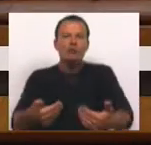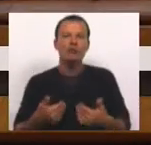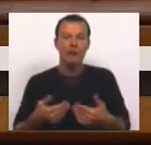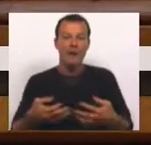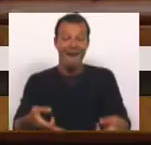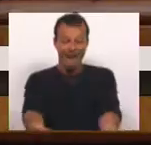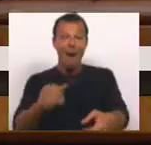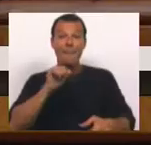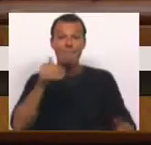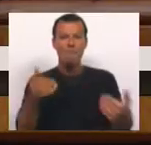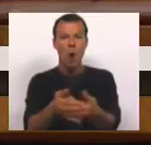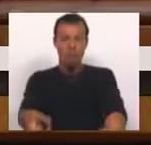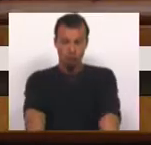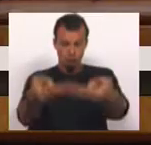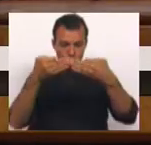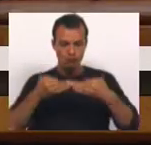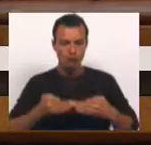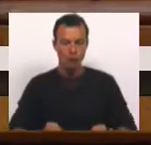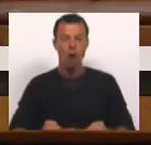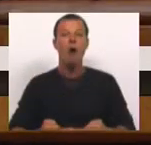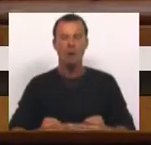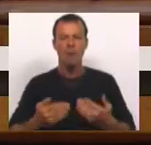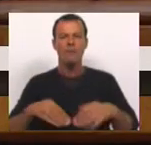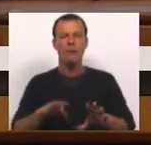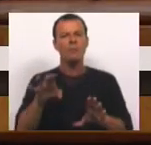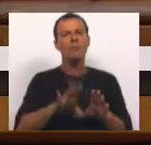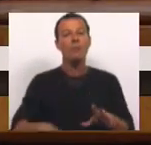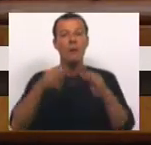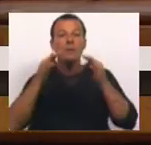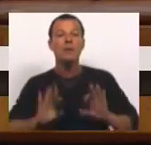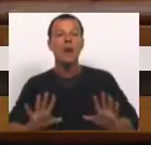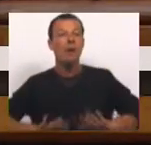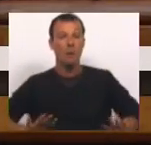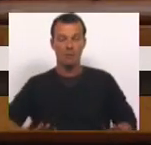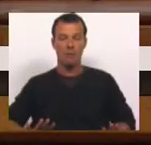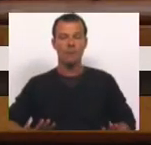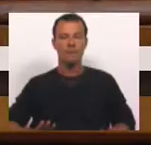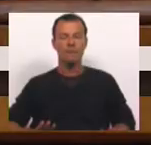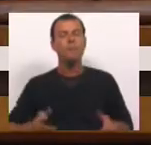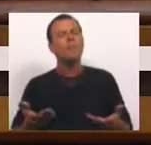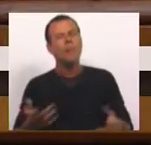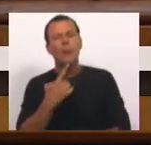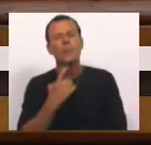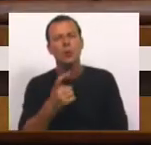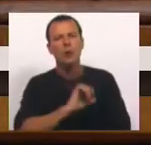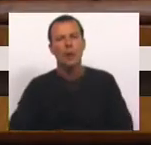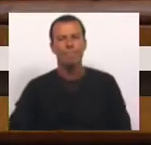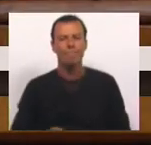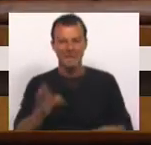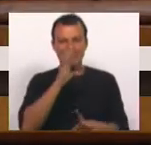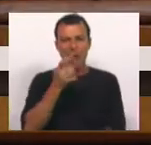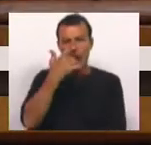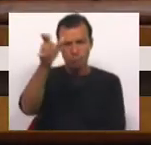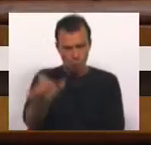antecipar a morte de forma tranquila e indolor. Pergunta-se se a garantia da dignidade desta